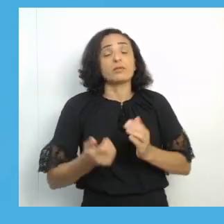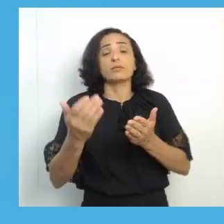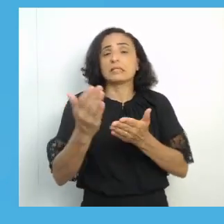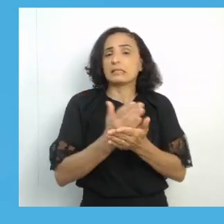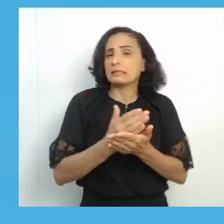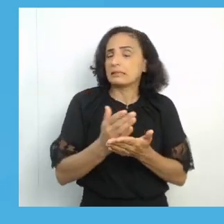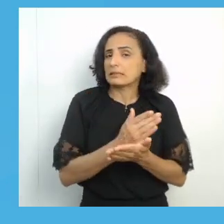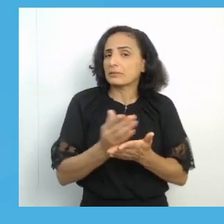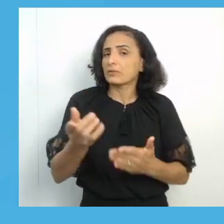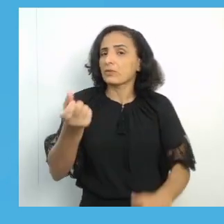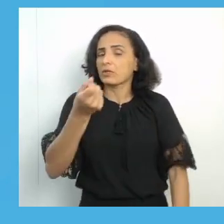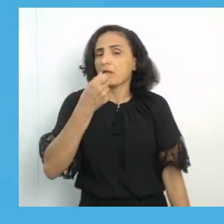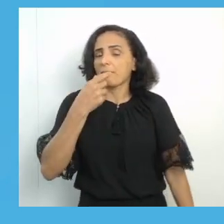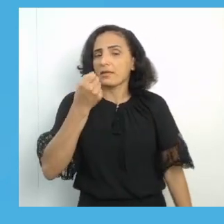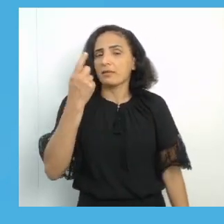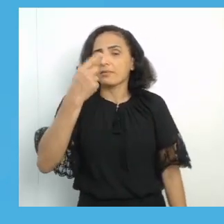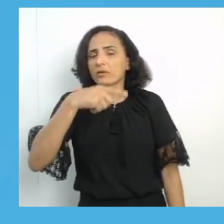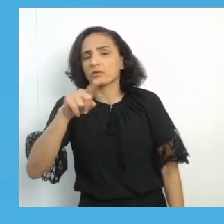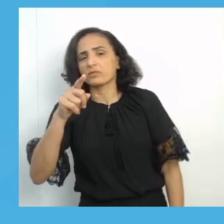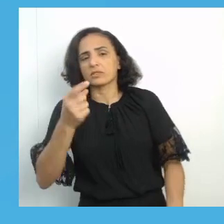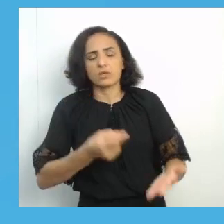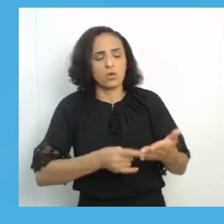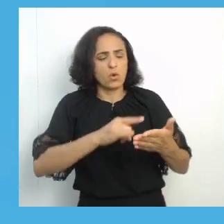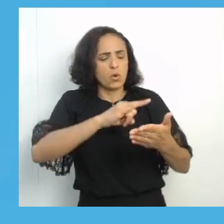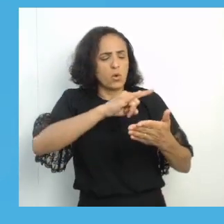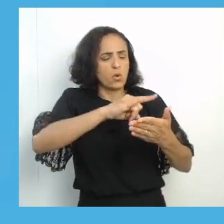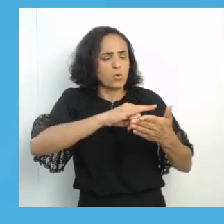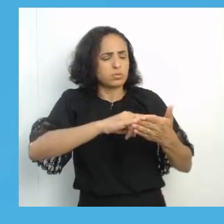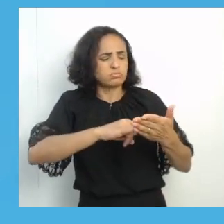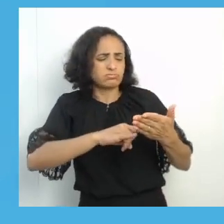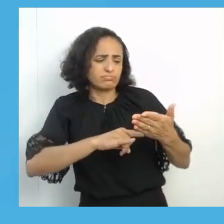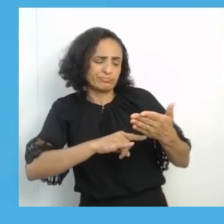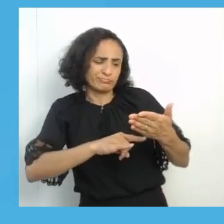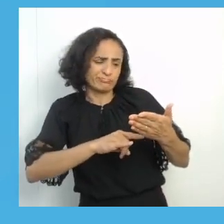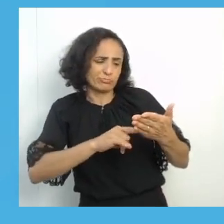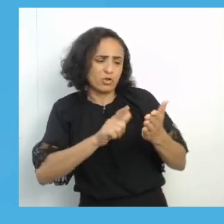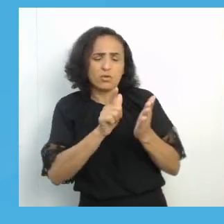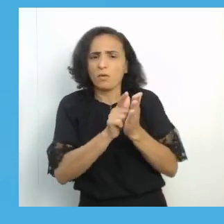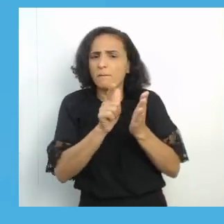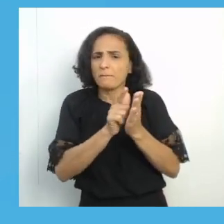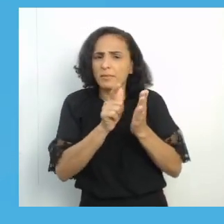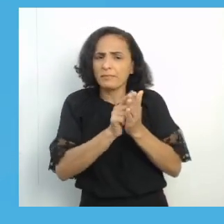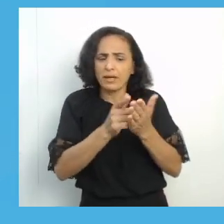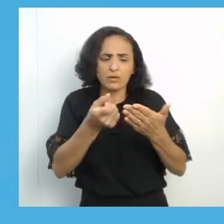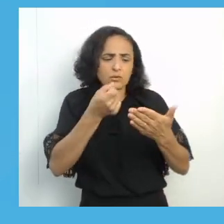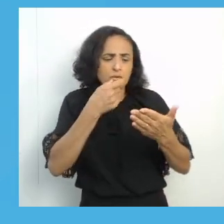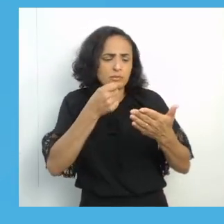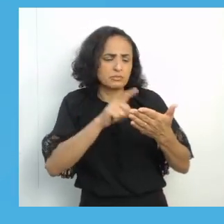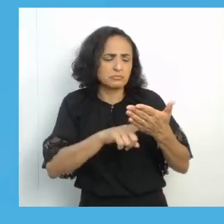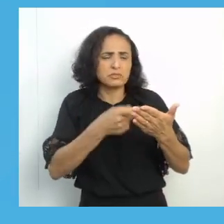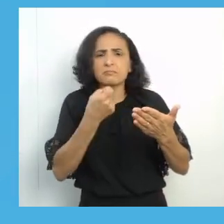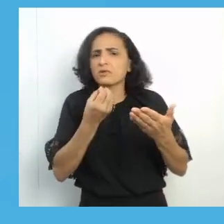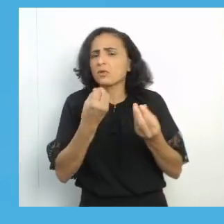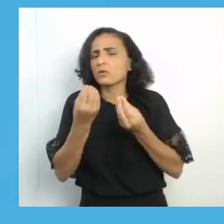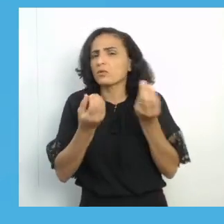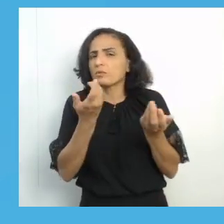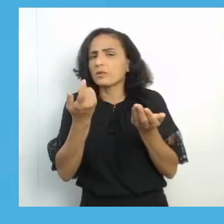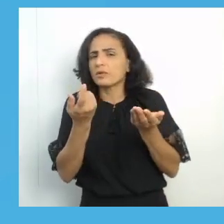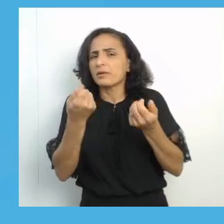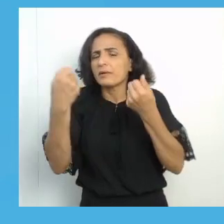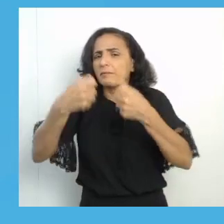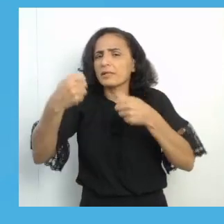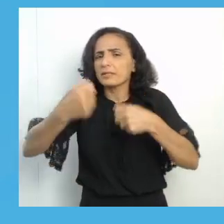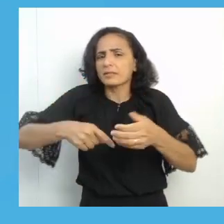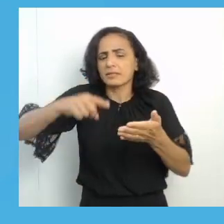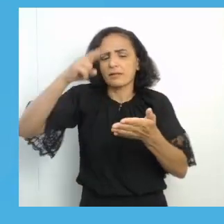medicamentos, quando você faz ali a automedicação, o que a gente chama de reação adversa a